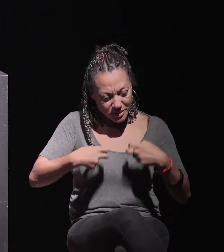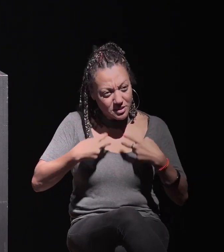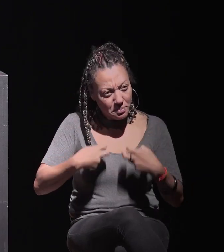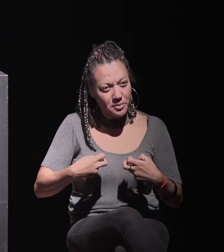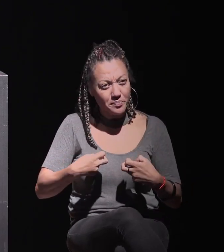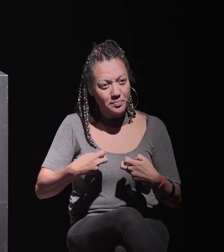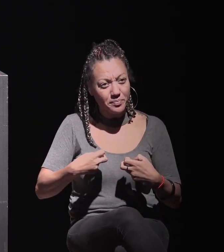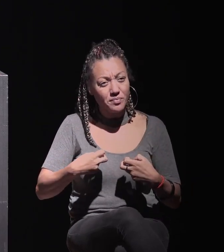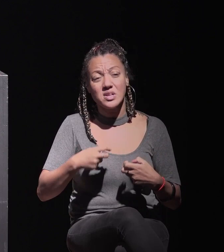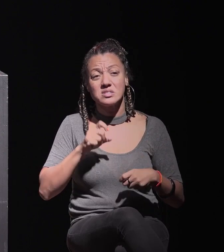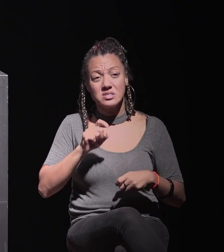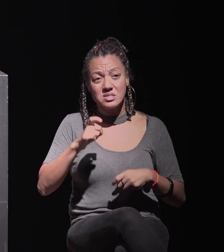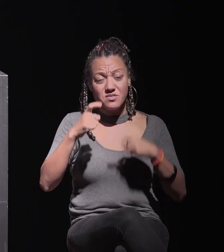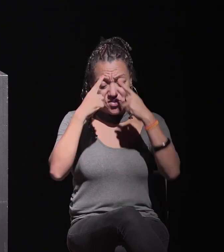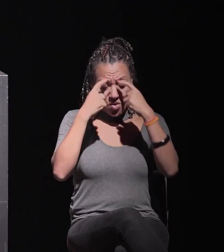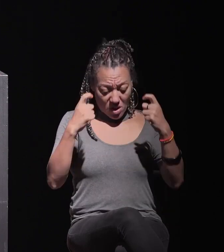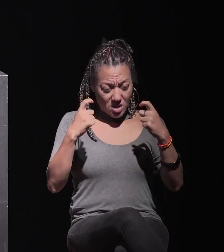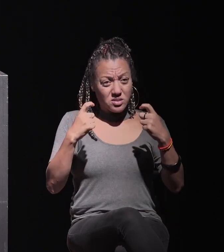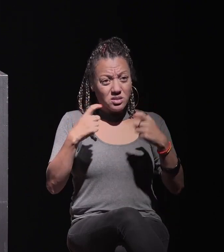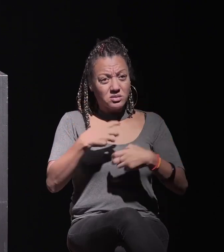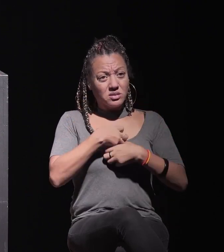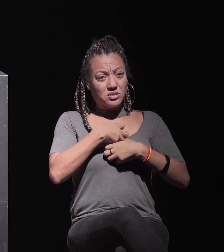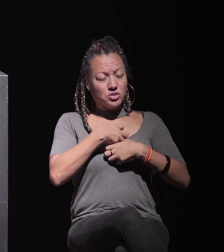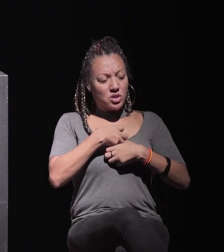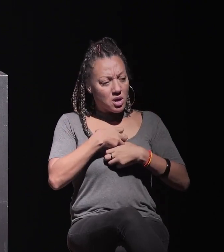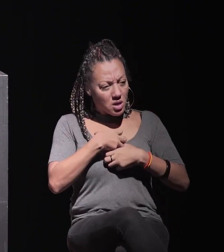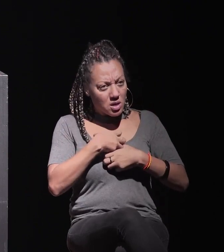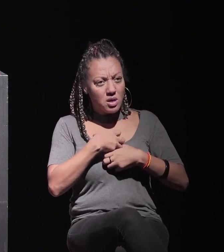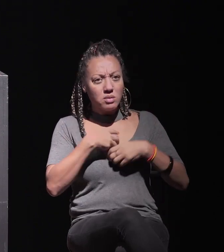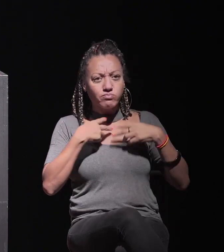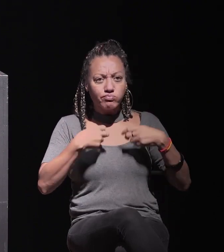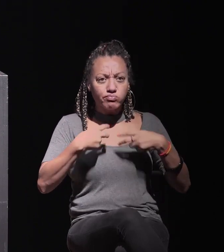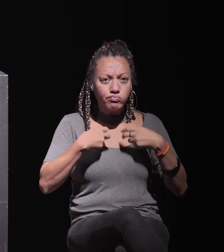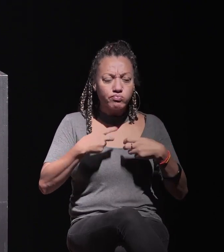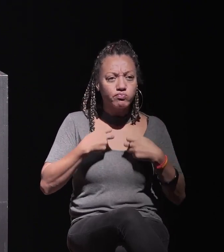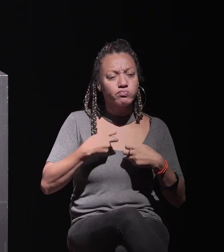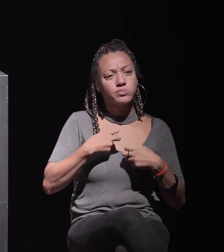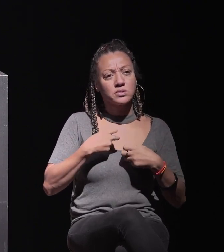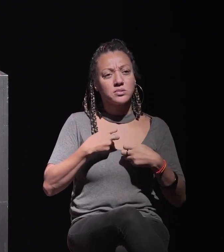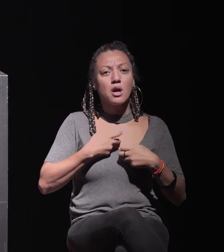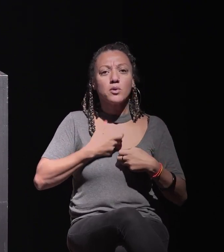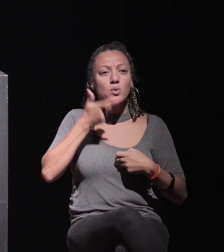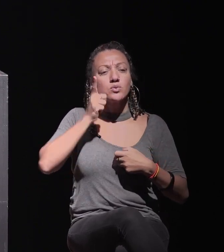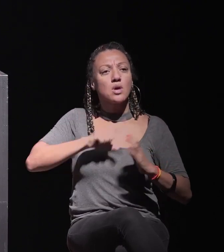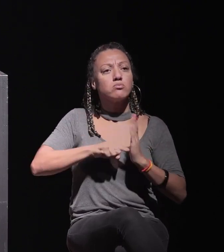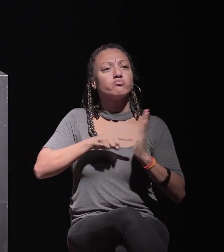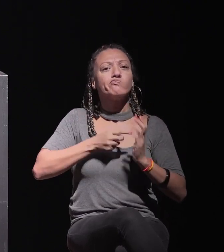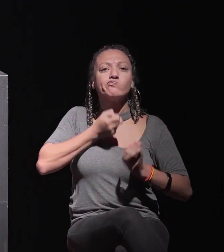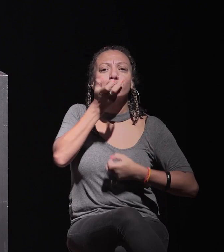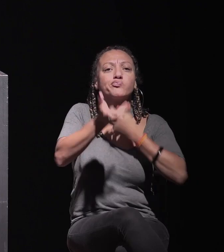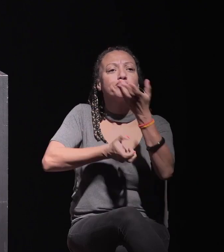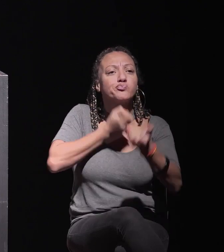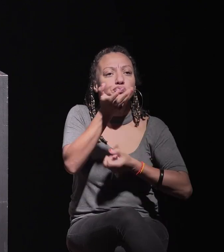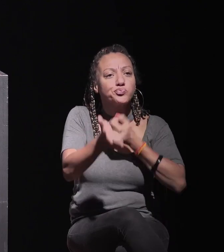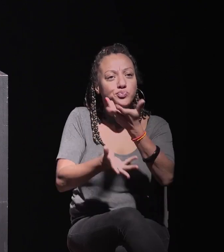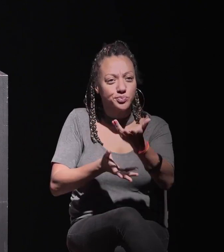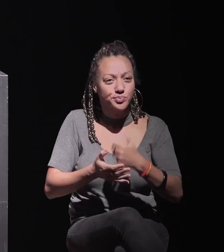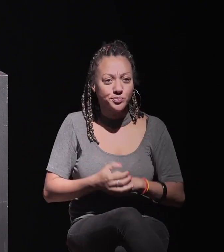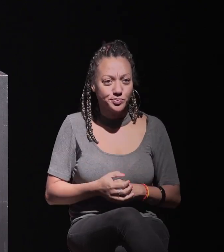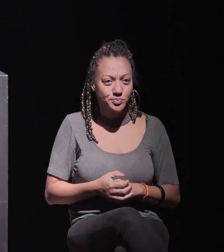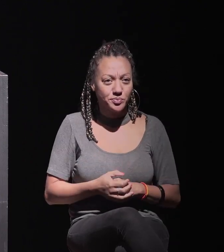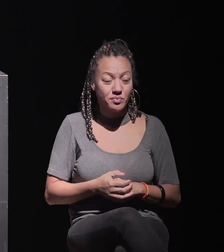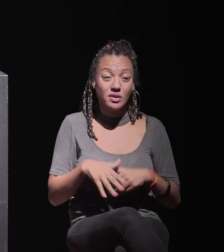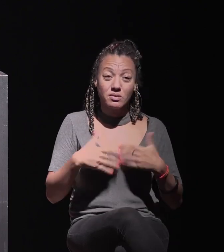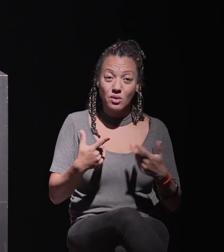passam. Essas posições conservadoras interferem em outras questões na política, né? Não ficam só